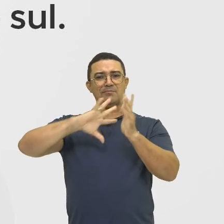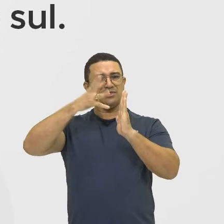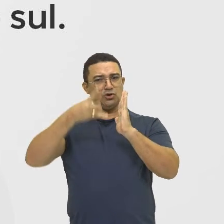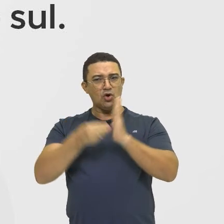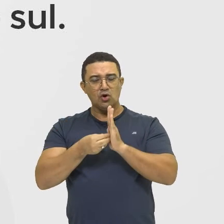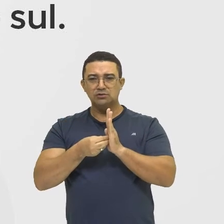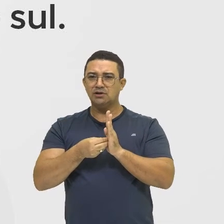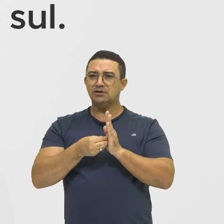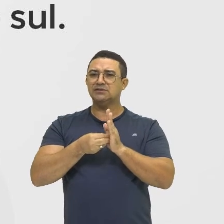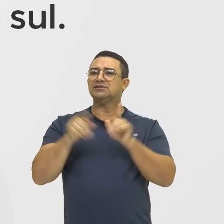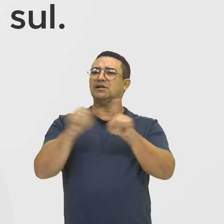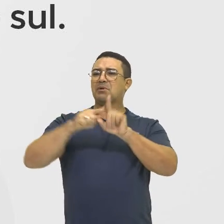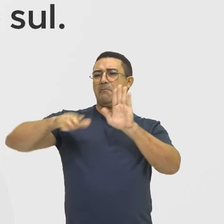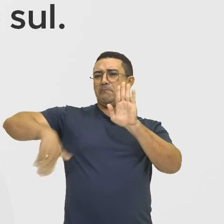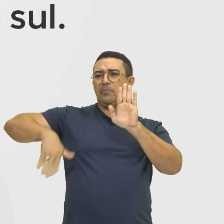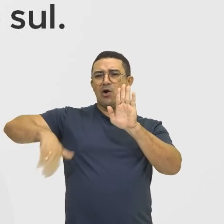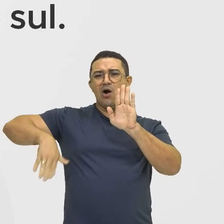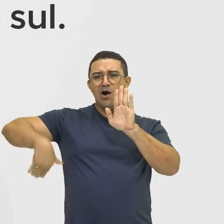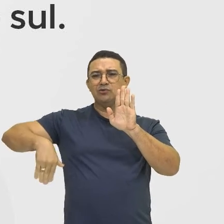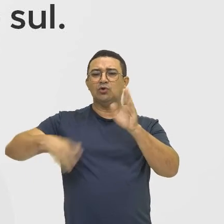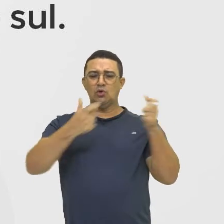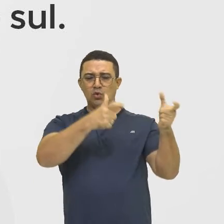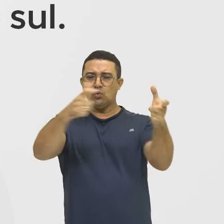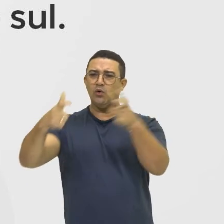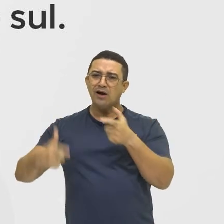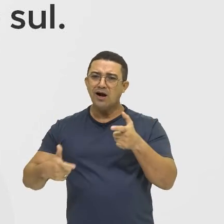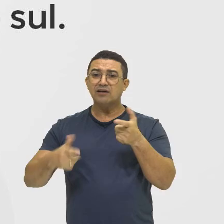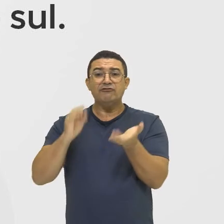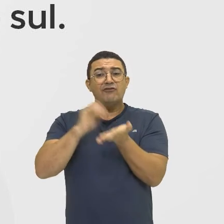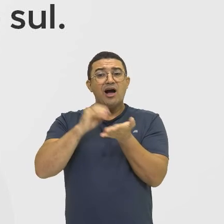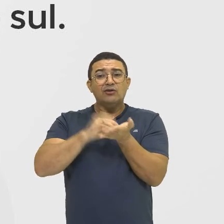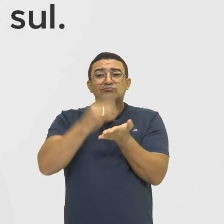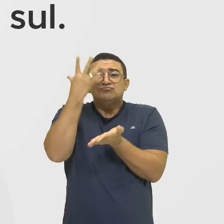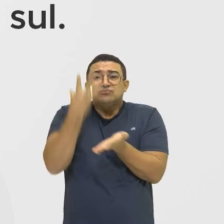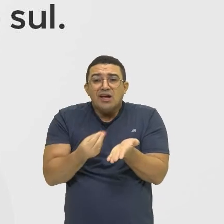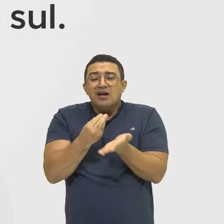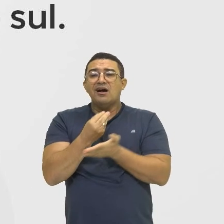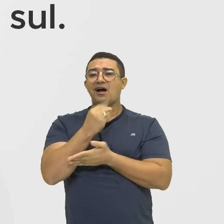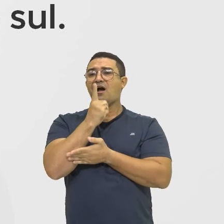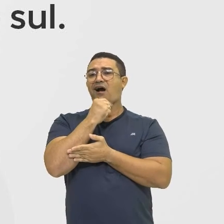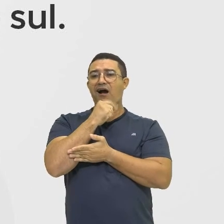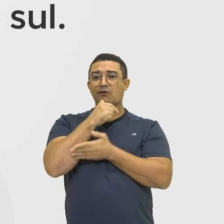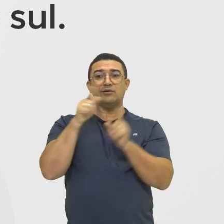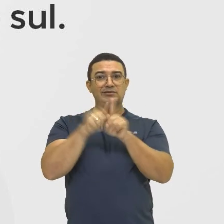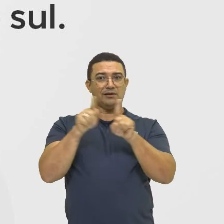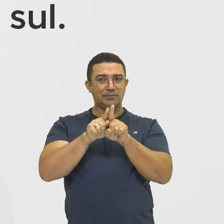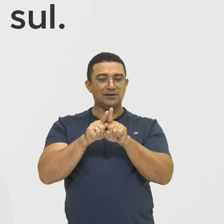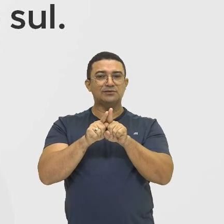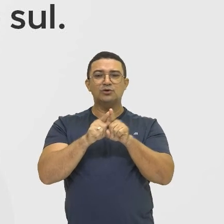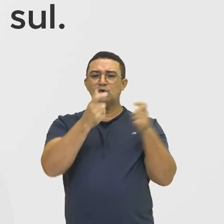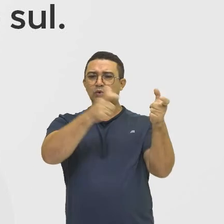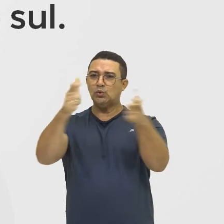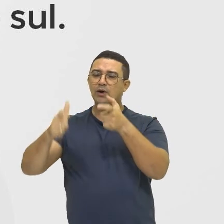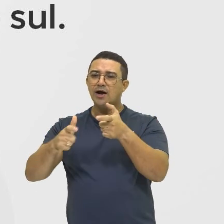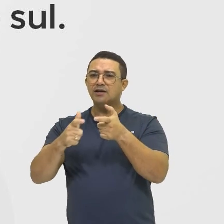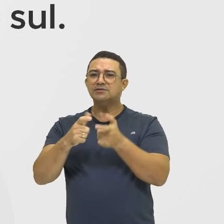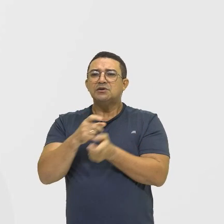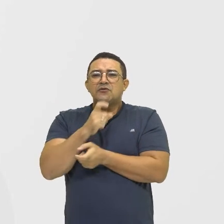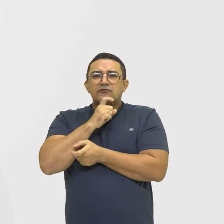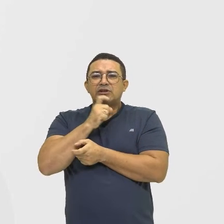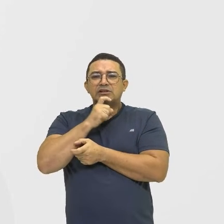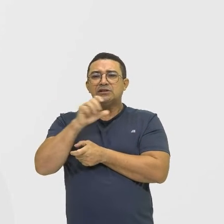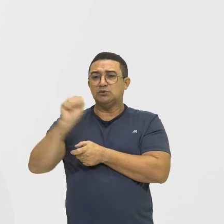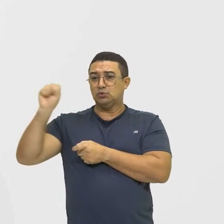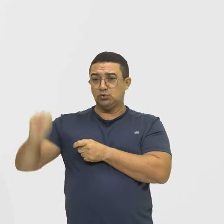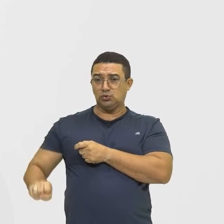grandes extensões semiáridas, do Cerrado e das regiões temperadas do Sul. Continuando,